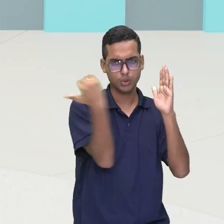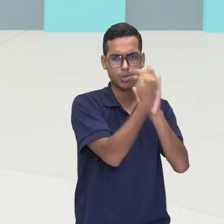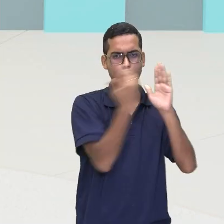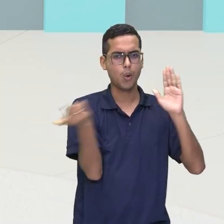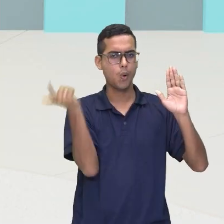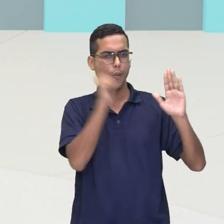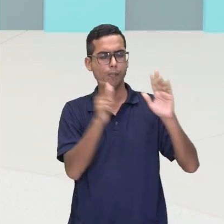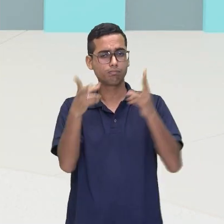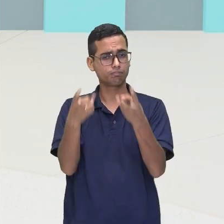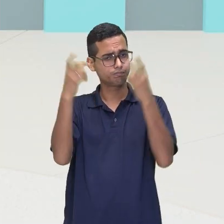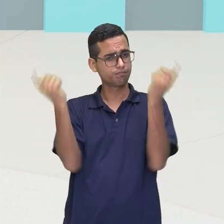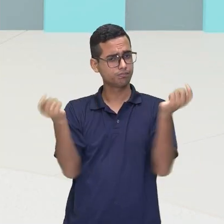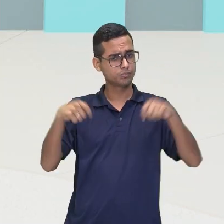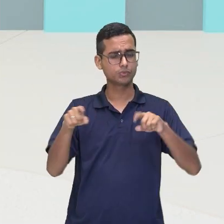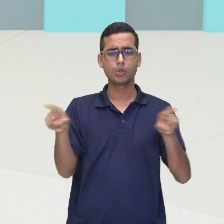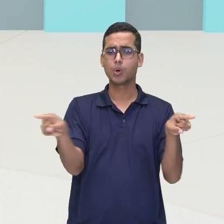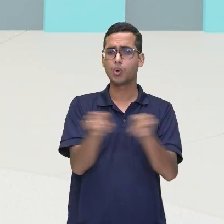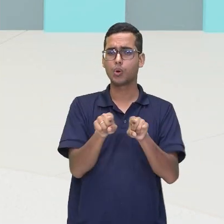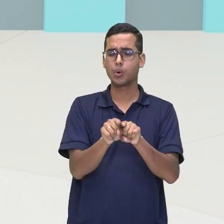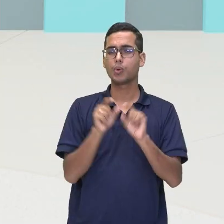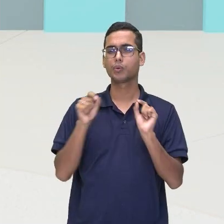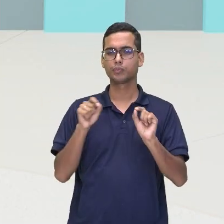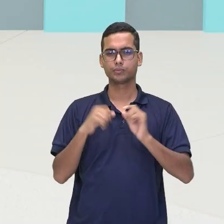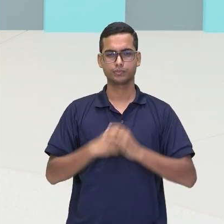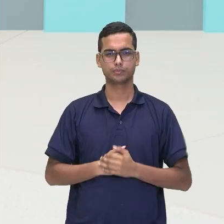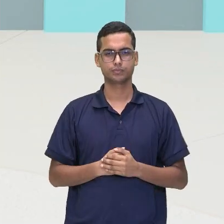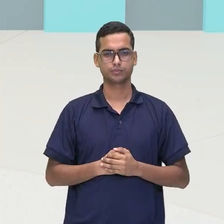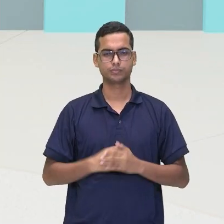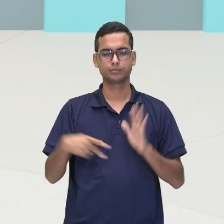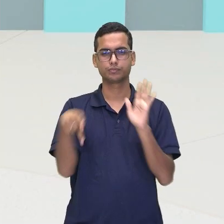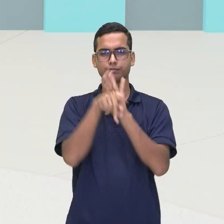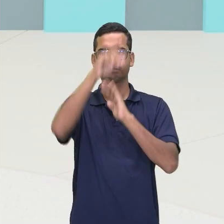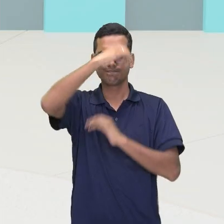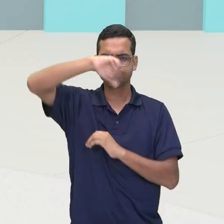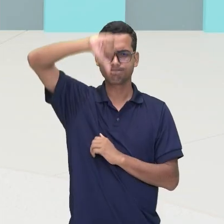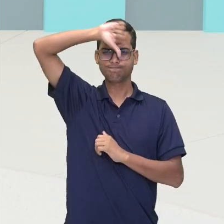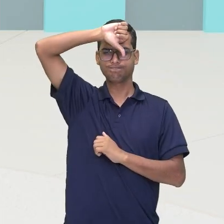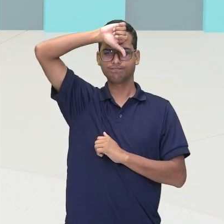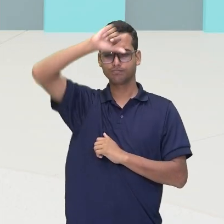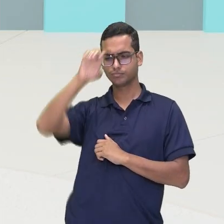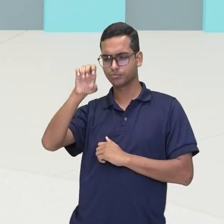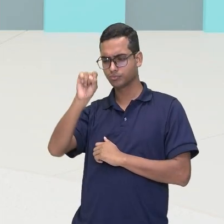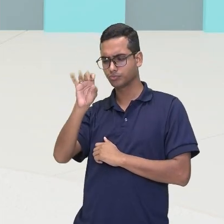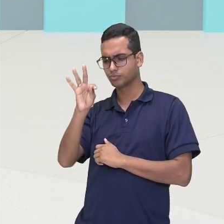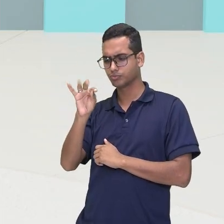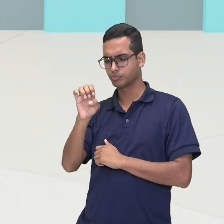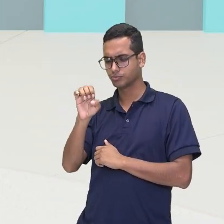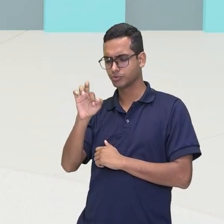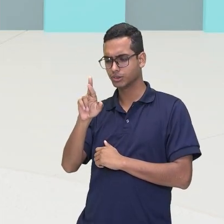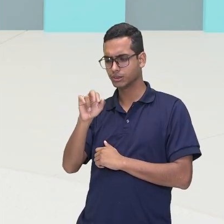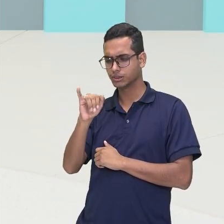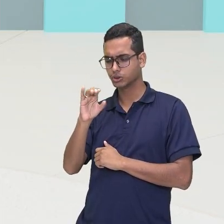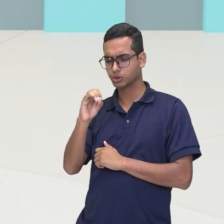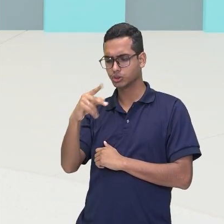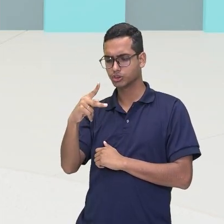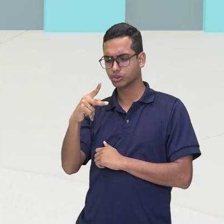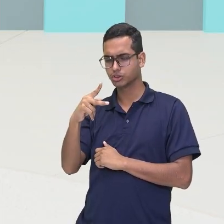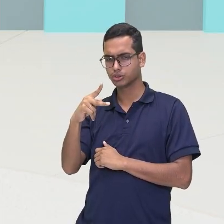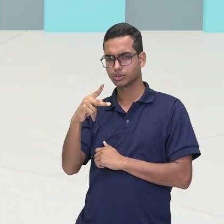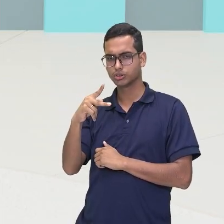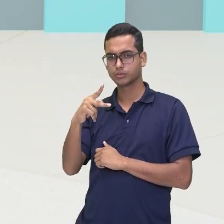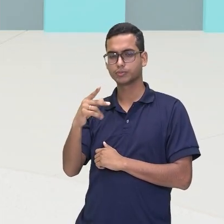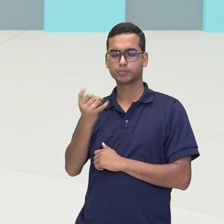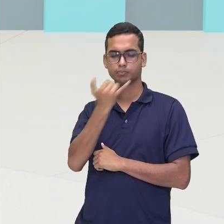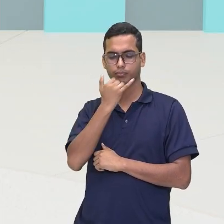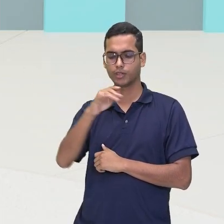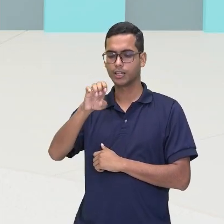é possível perceber a questão do estereótipo que vai sendo imposto. Em cada período, um olhar